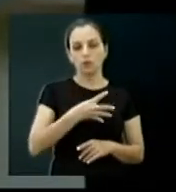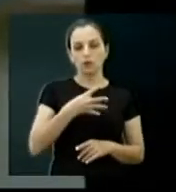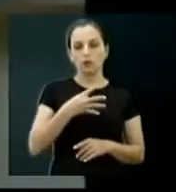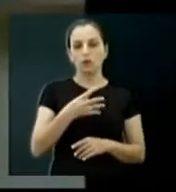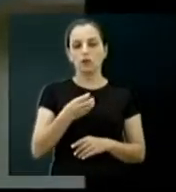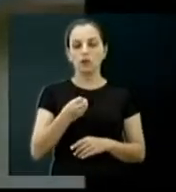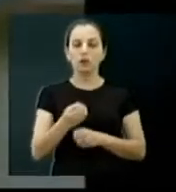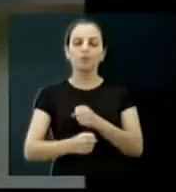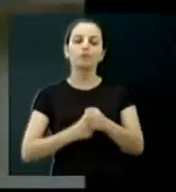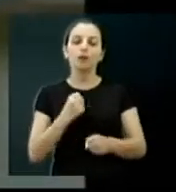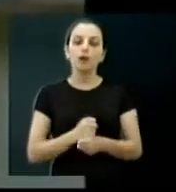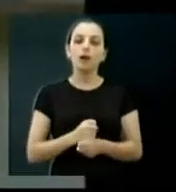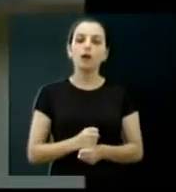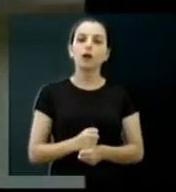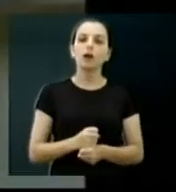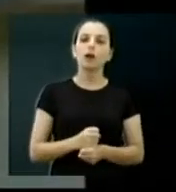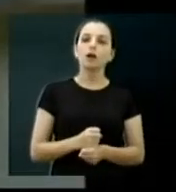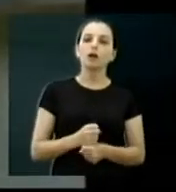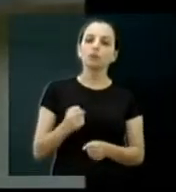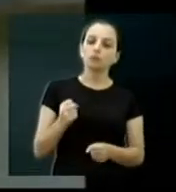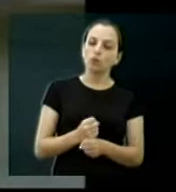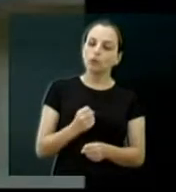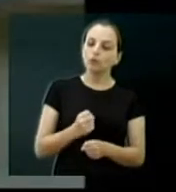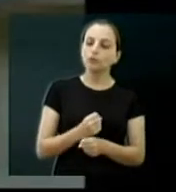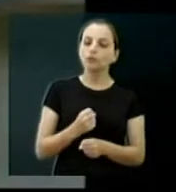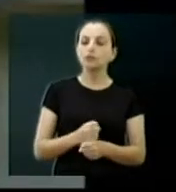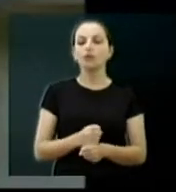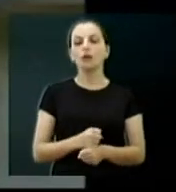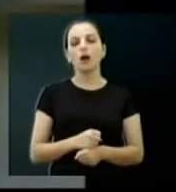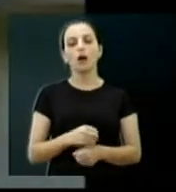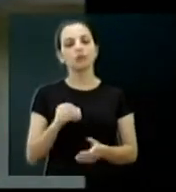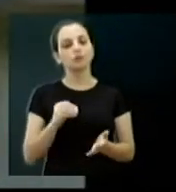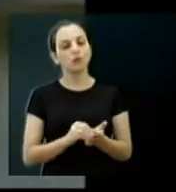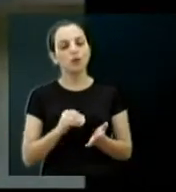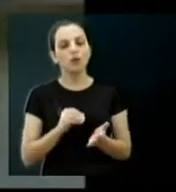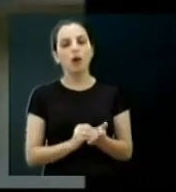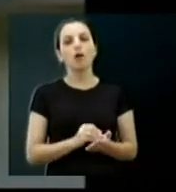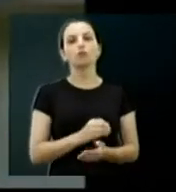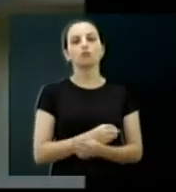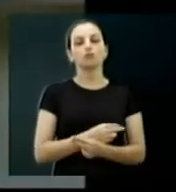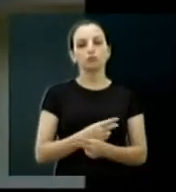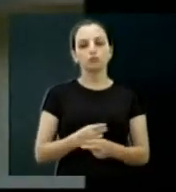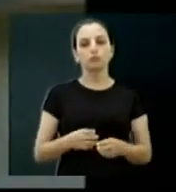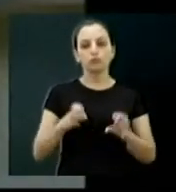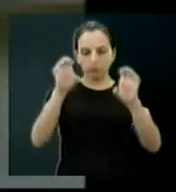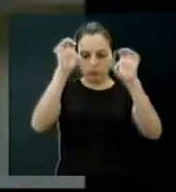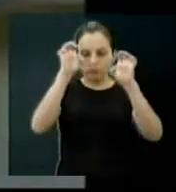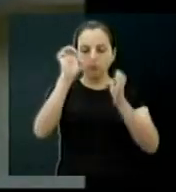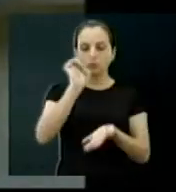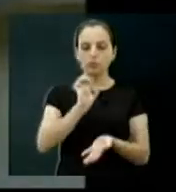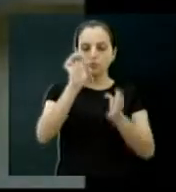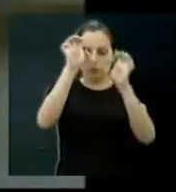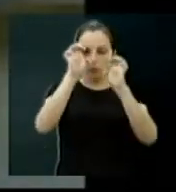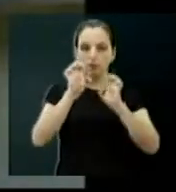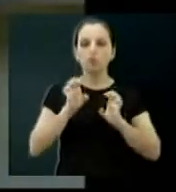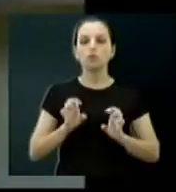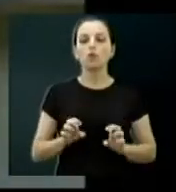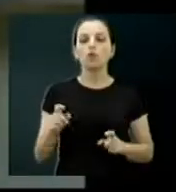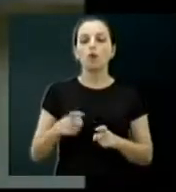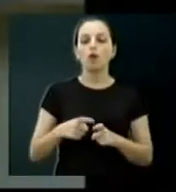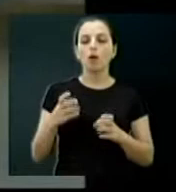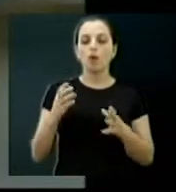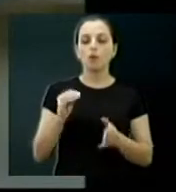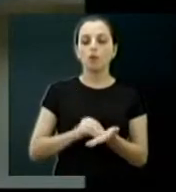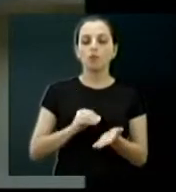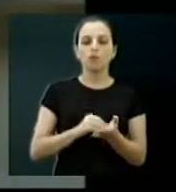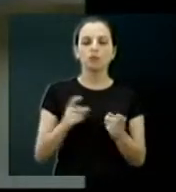reformas, tem infiltrações, 2 das 3 máquinas de raio-x não funcionam, não há tomógrafo ou mamógrafo, faltam médicos